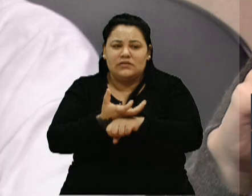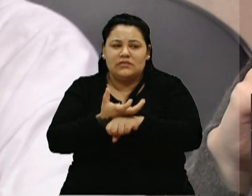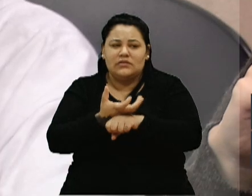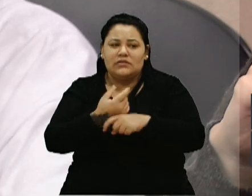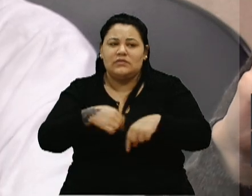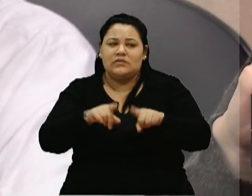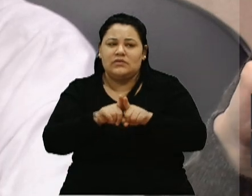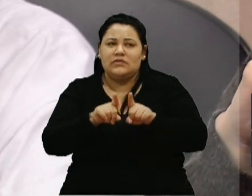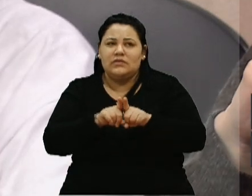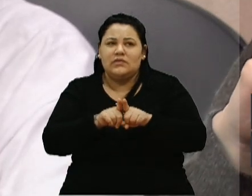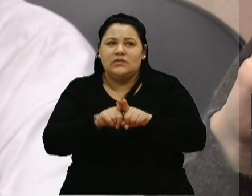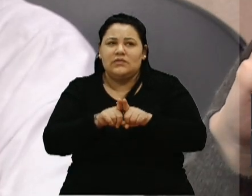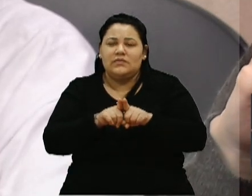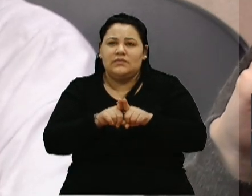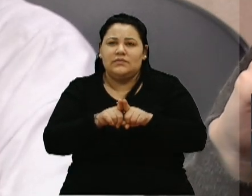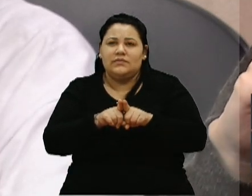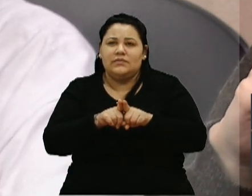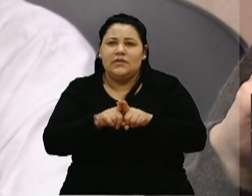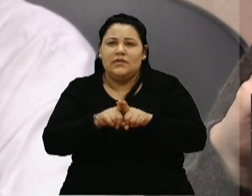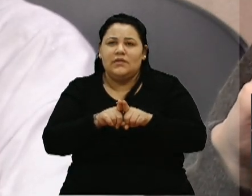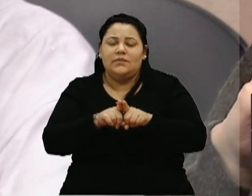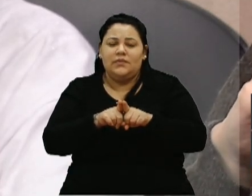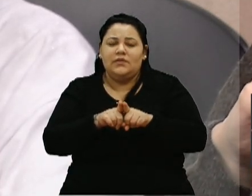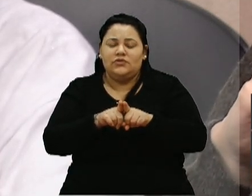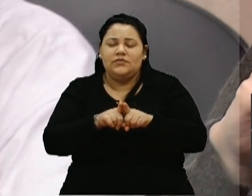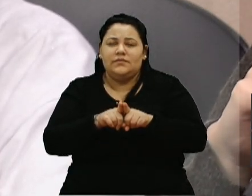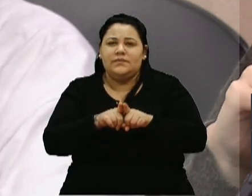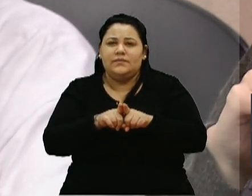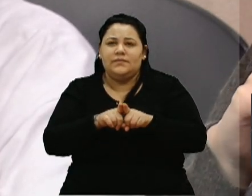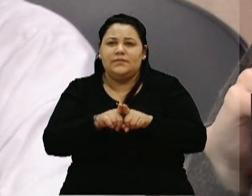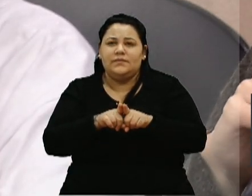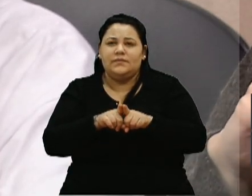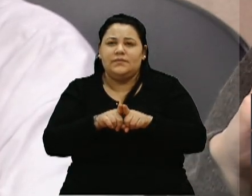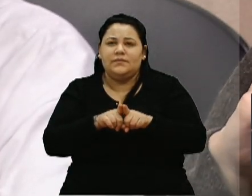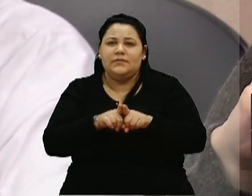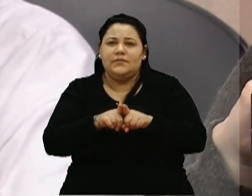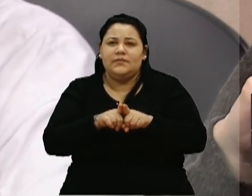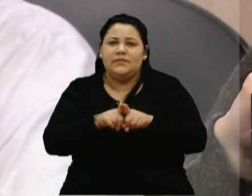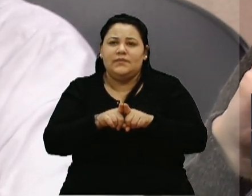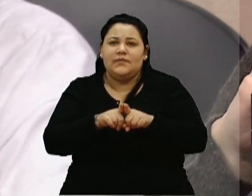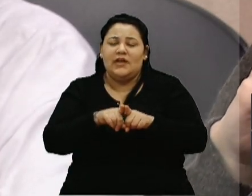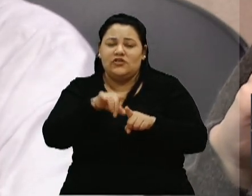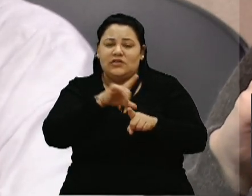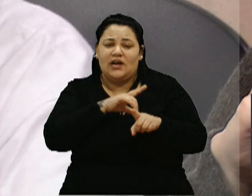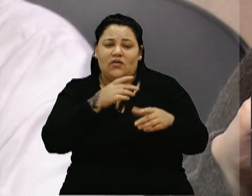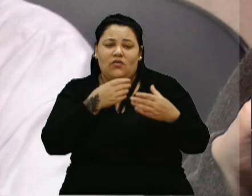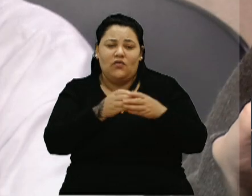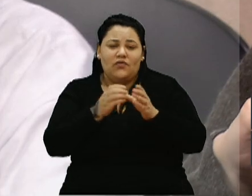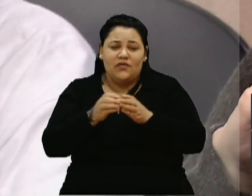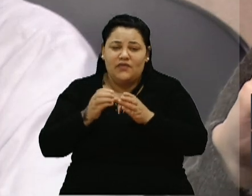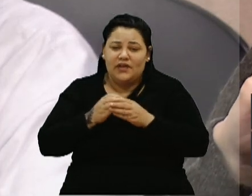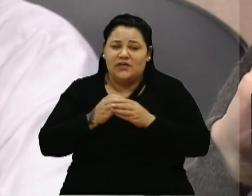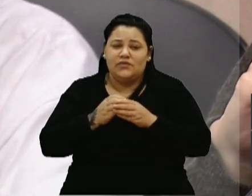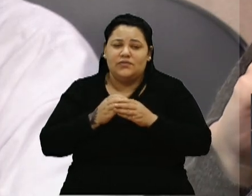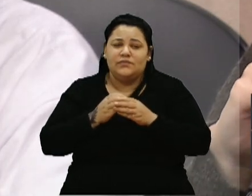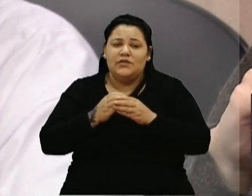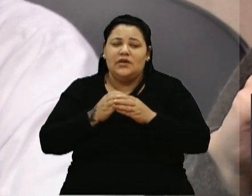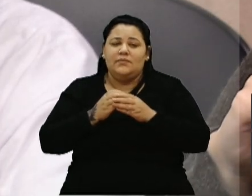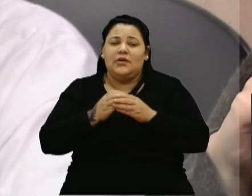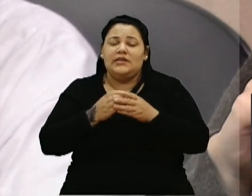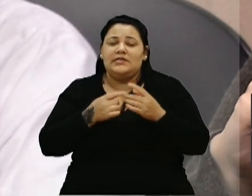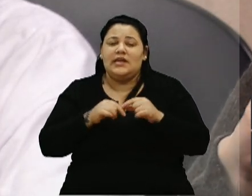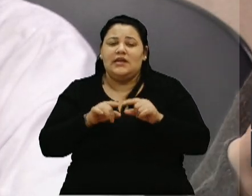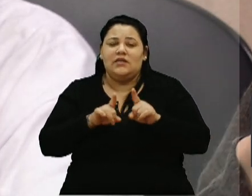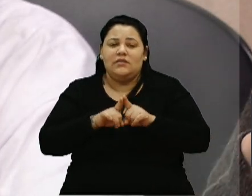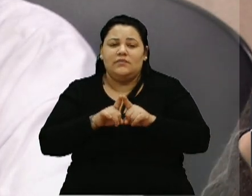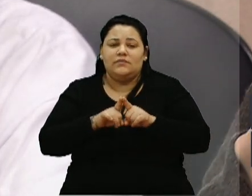alunos participando. Então, a gente hoje está numa geração cada vez mais individualista, cada vez